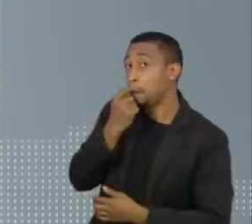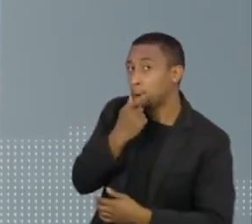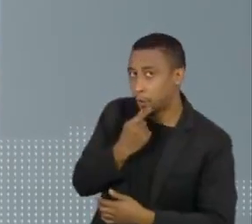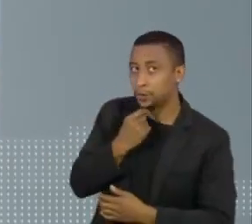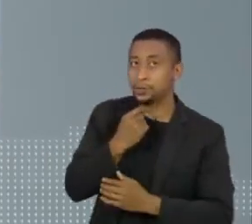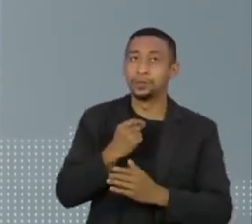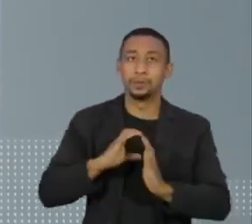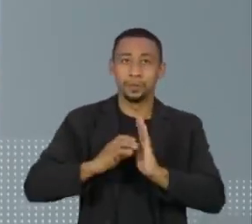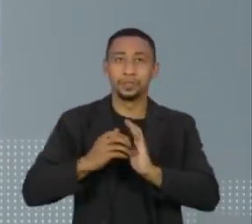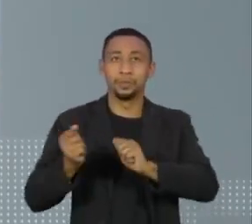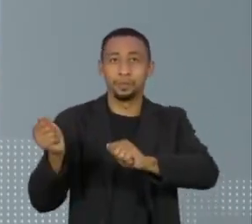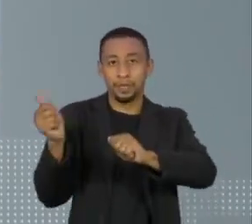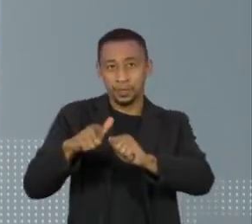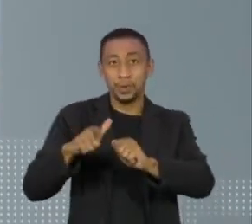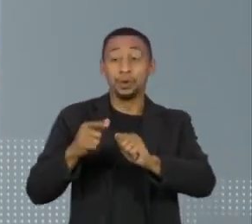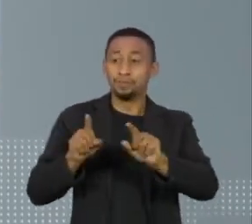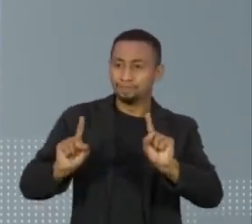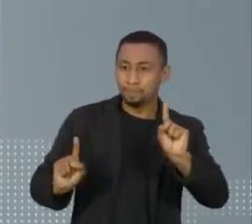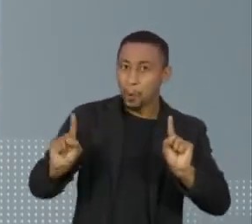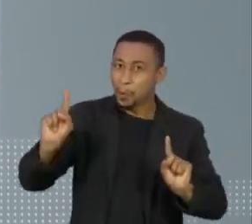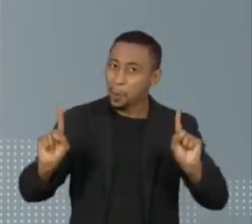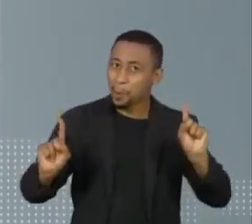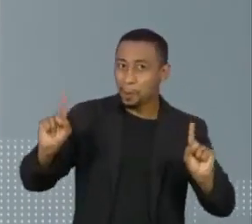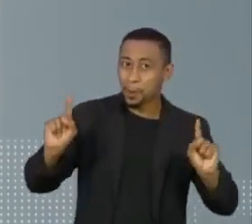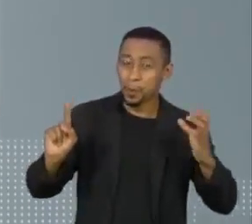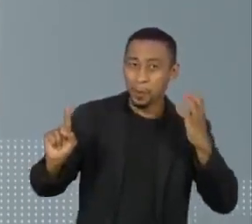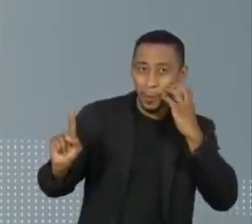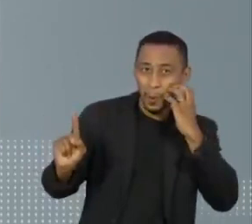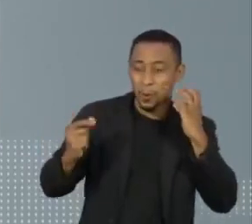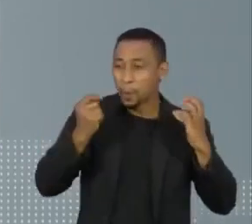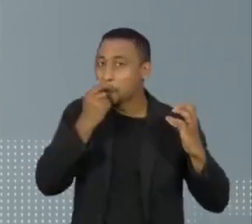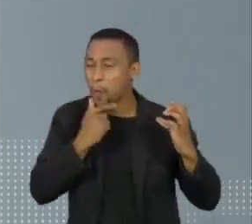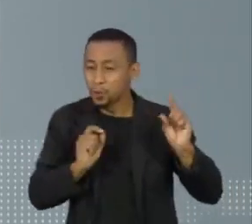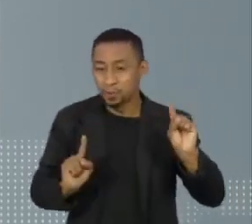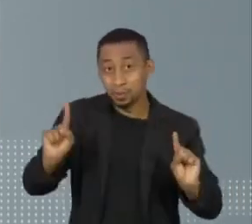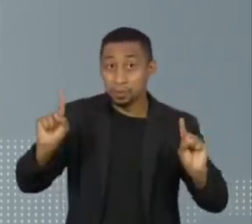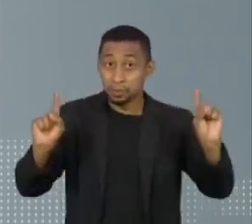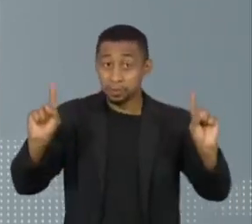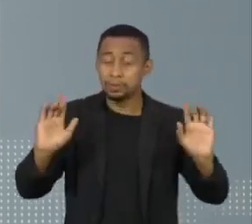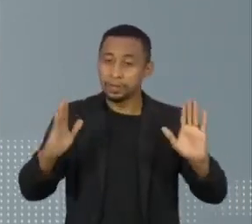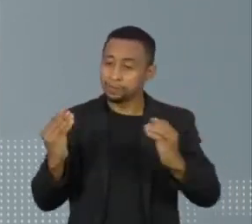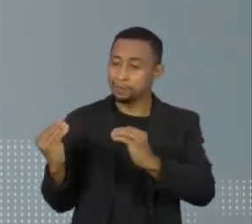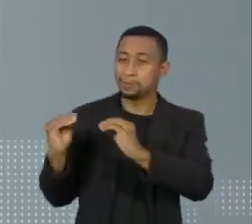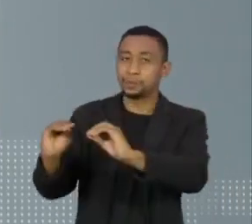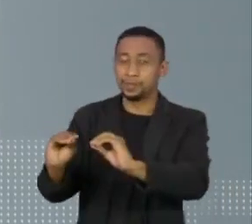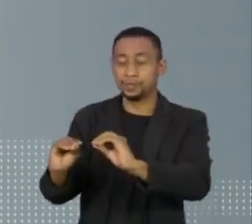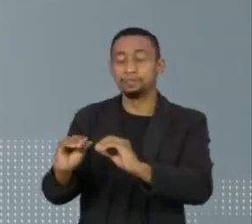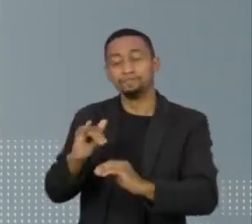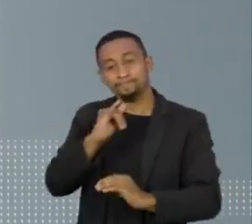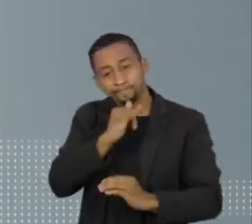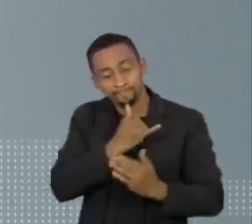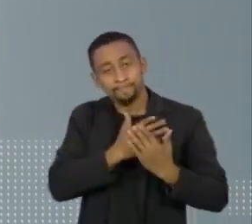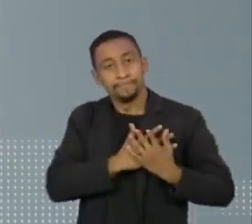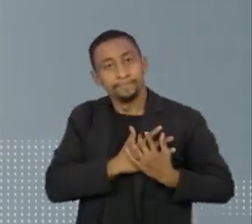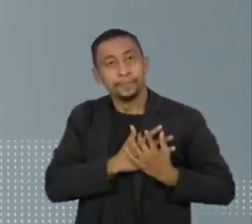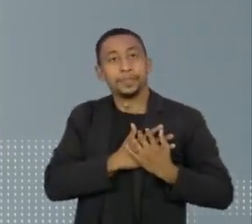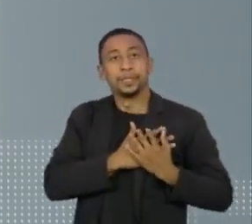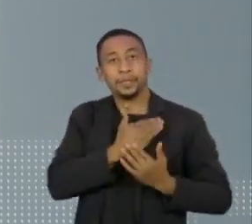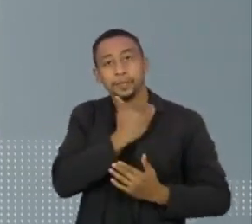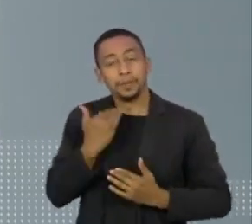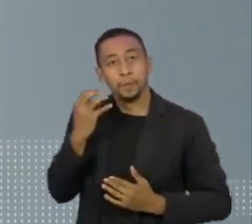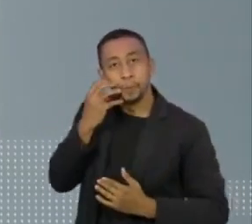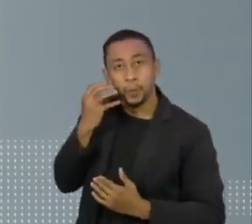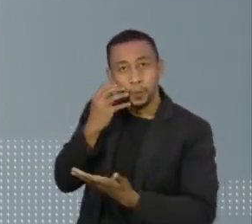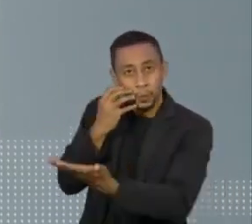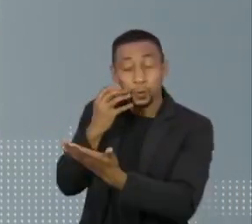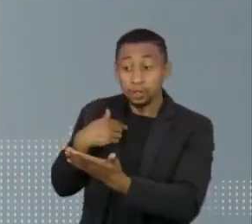que foi adversário de Covas na disputa à Prefeitura Paulistana, publicou: "Lamento muito a morte do prefeito Bruno Covas.